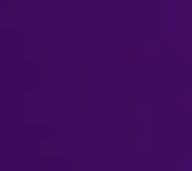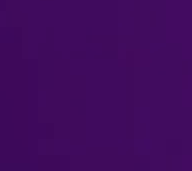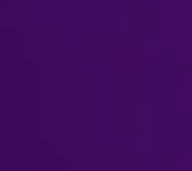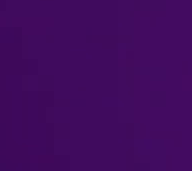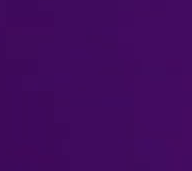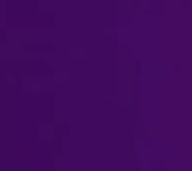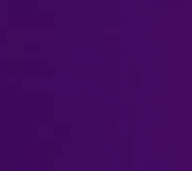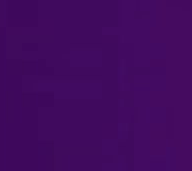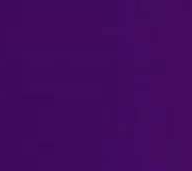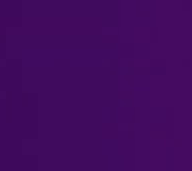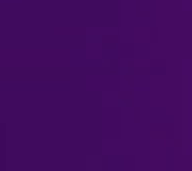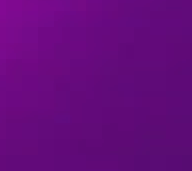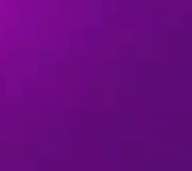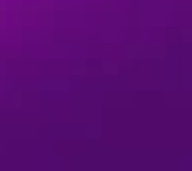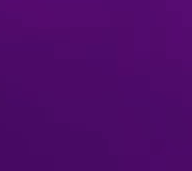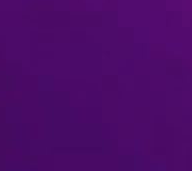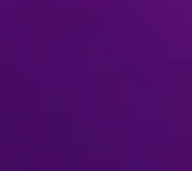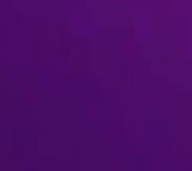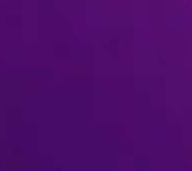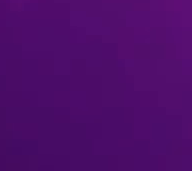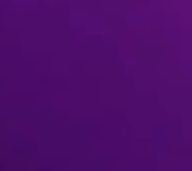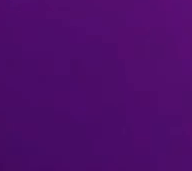E aí